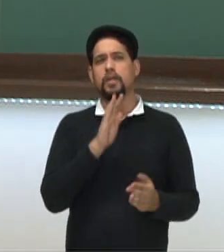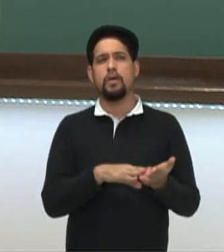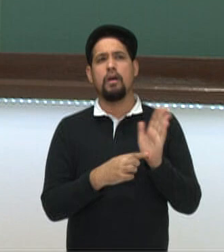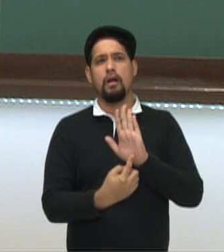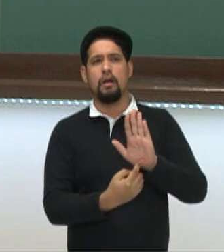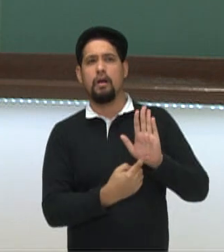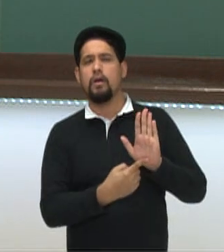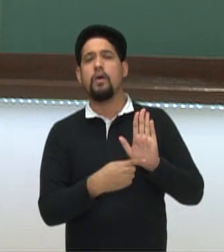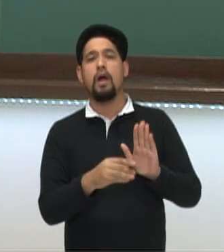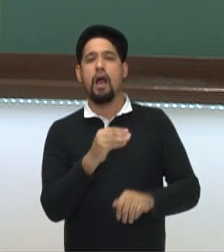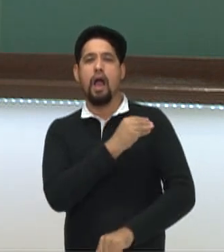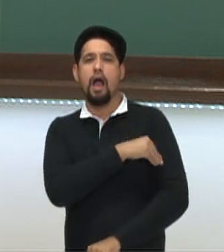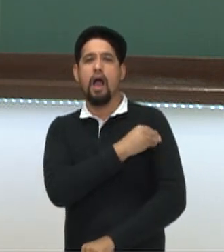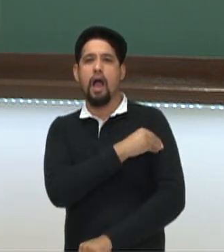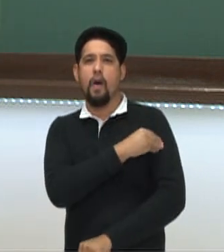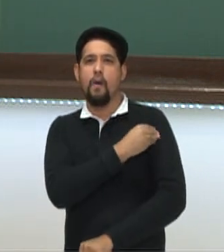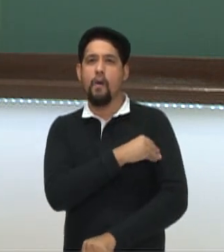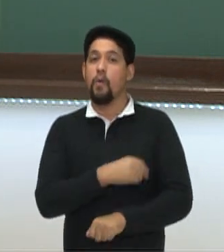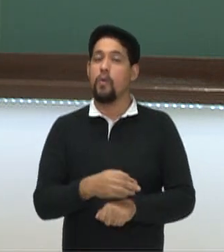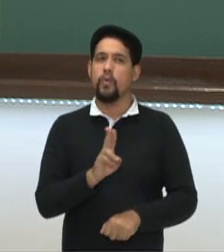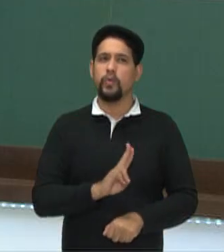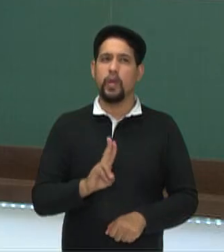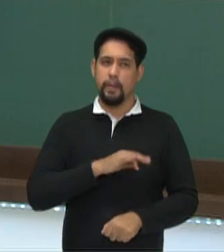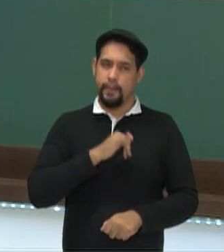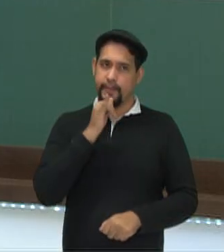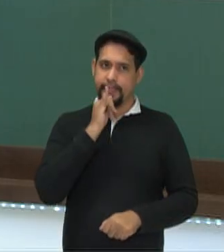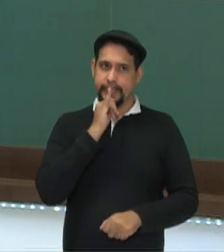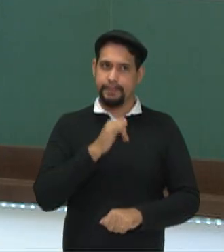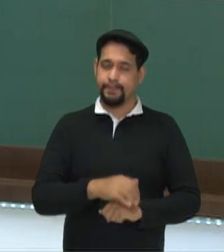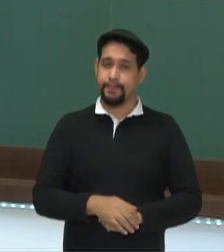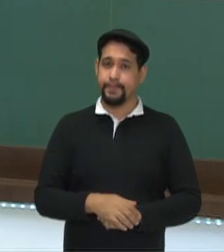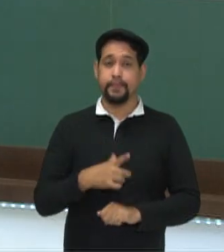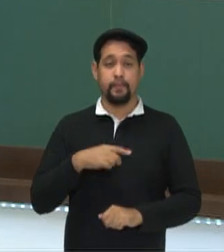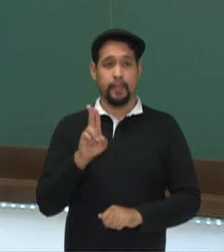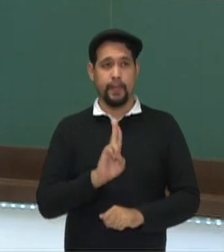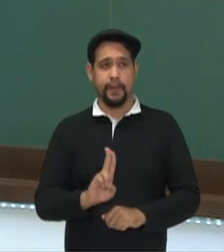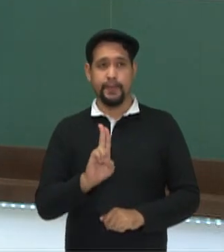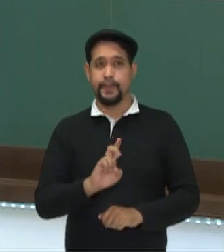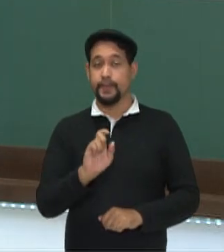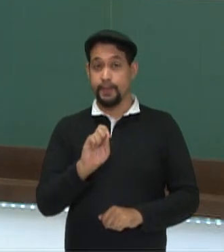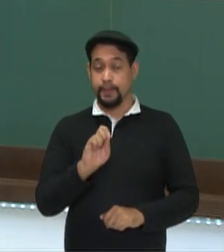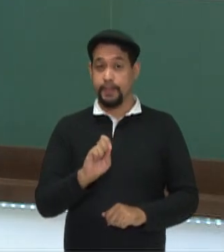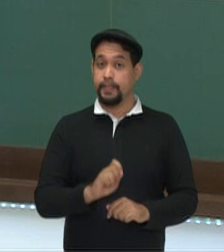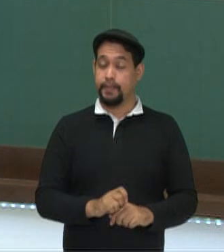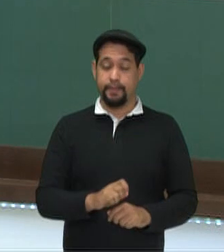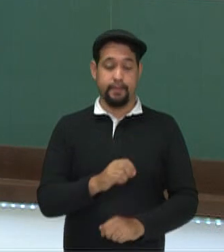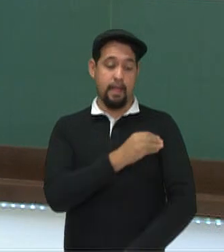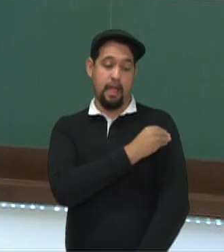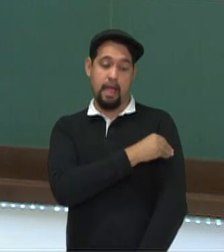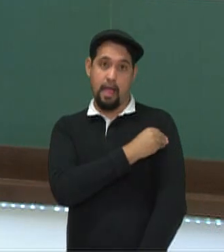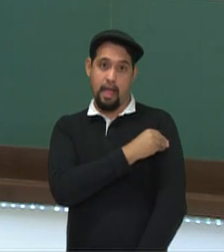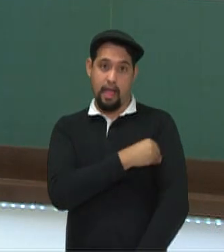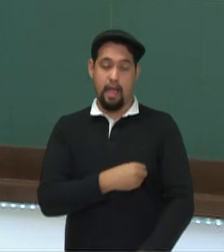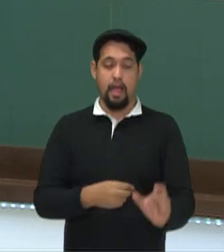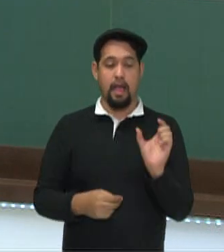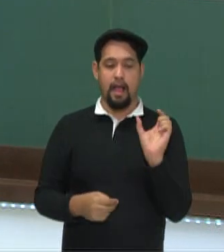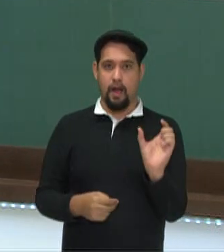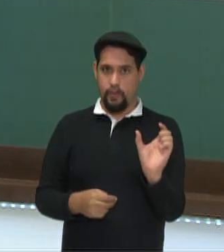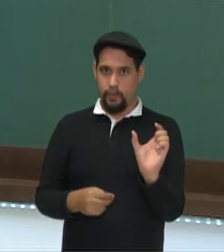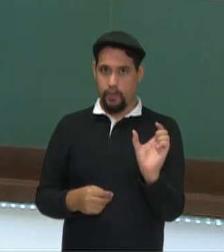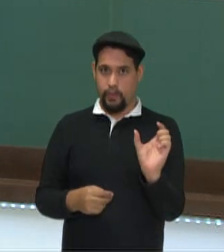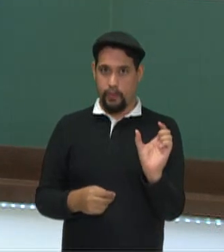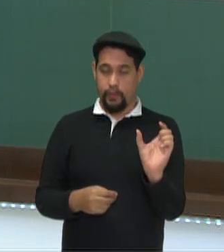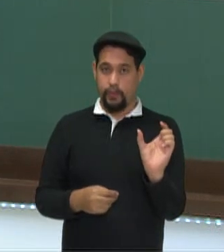os álcoois. Os nomes usuais, nós usamos o termo álcool na frente,